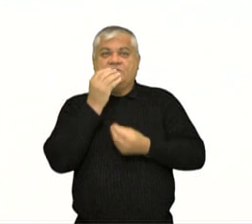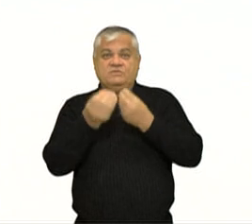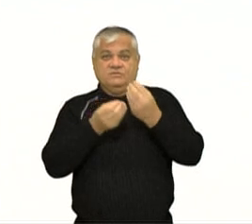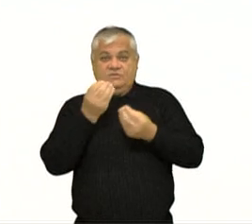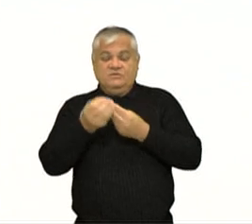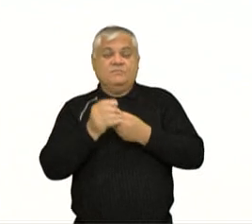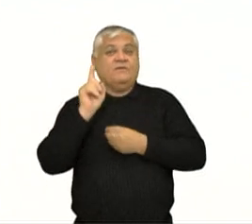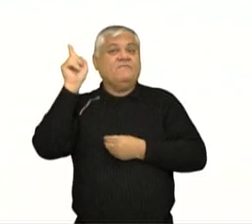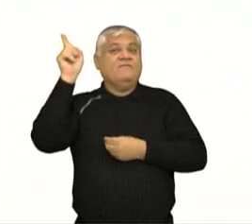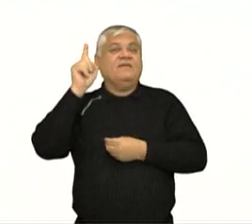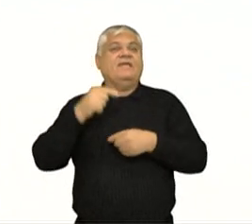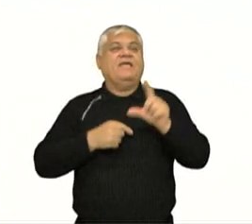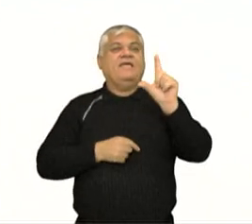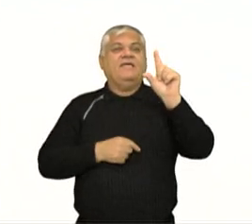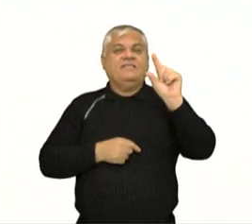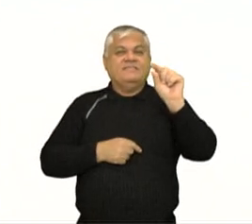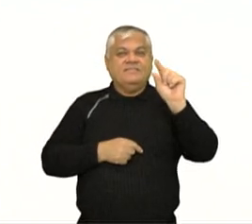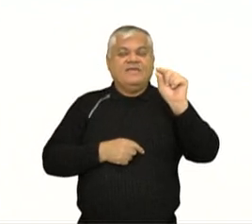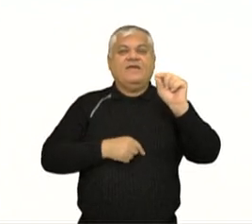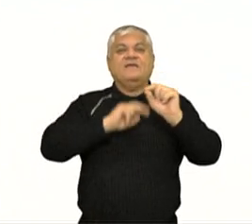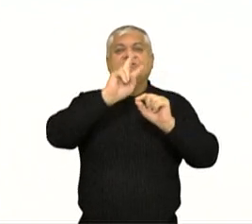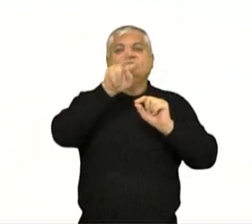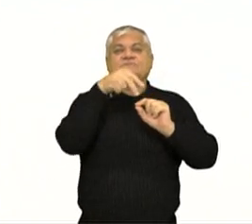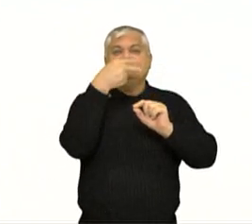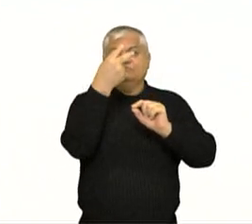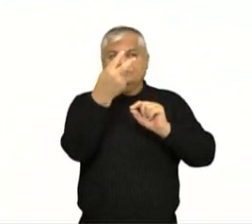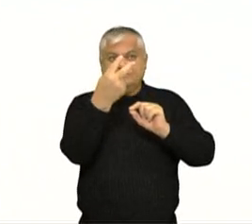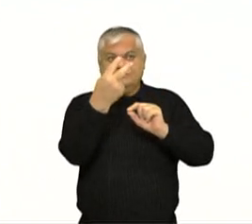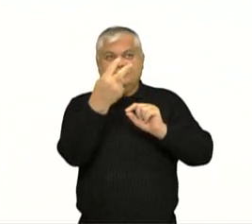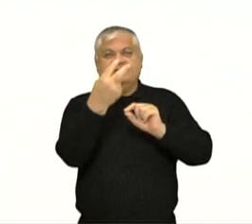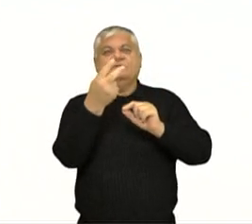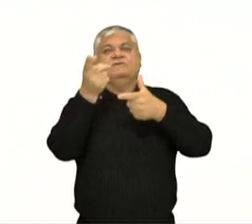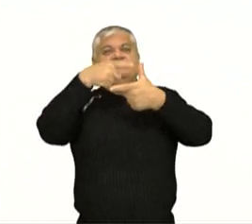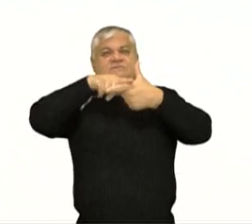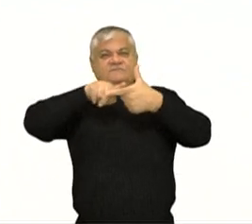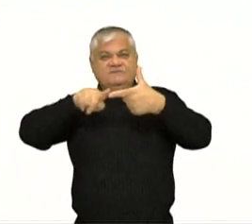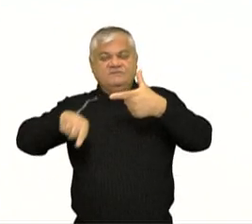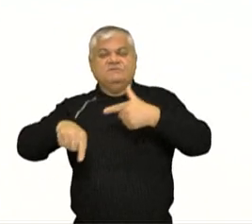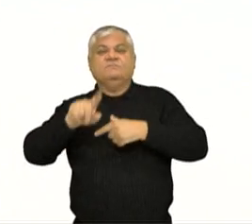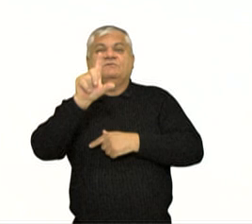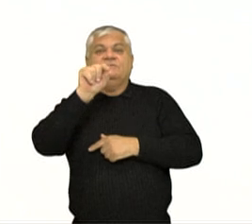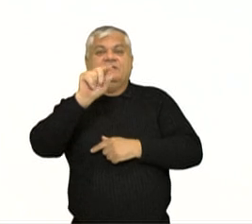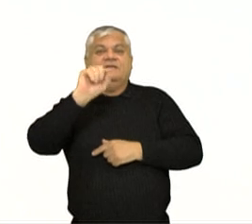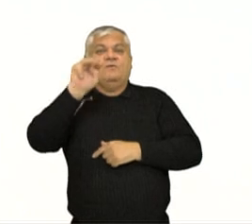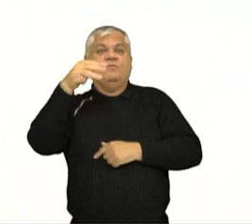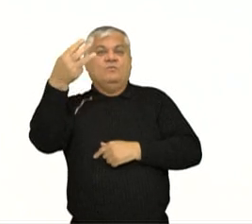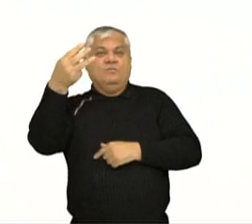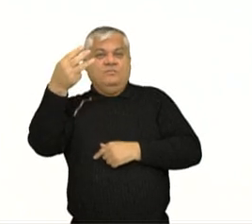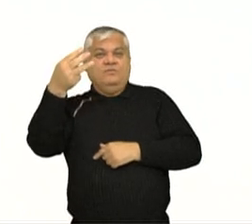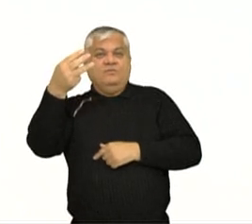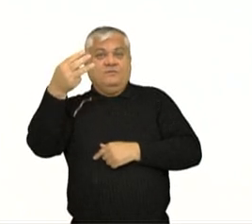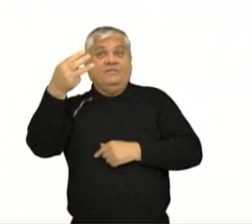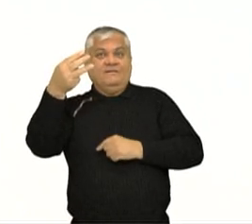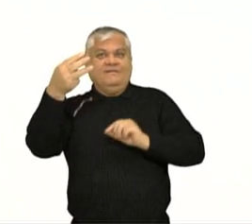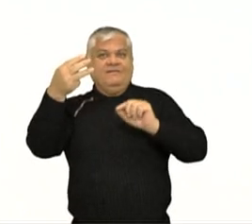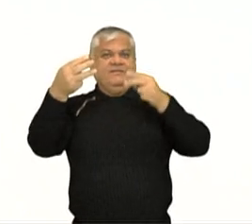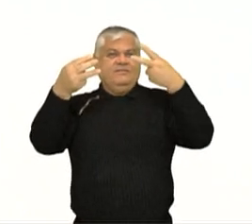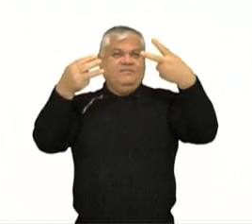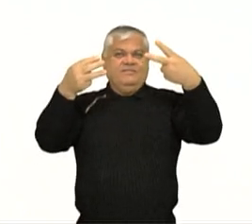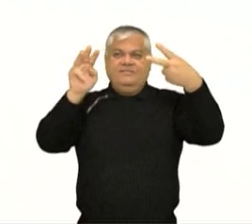propriedades aprendidas, resolva 10 ao quadrado dividido por 10 ao cubo,